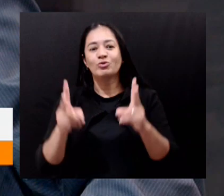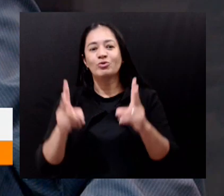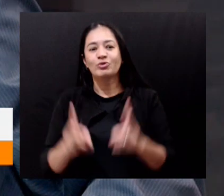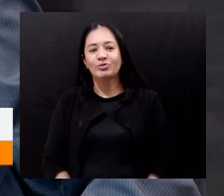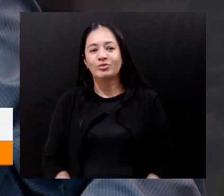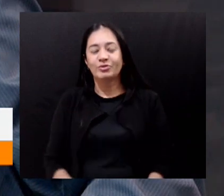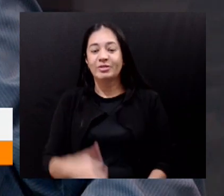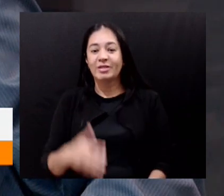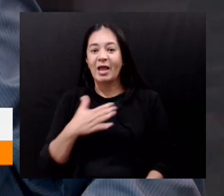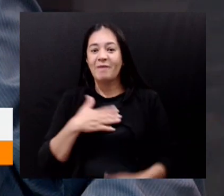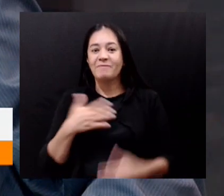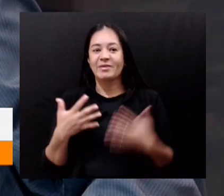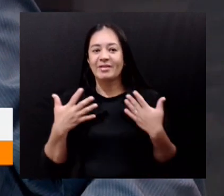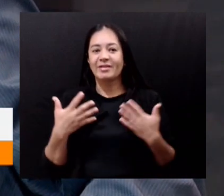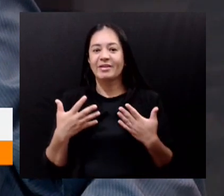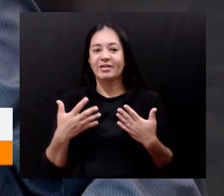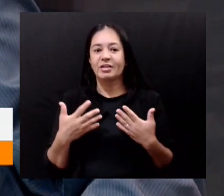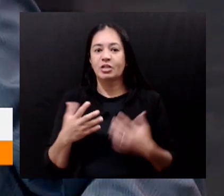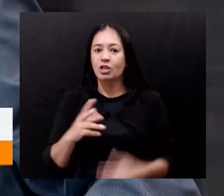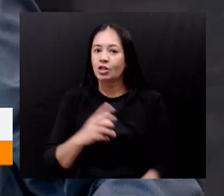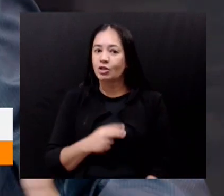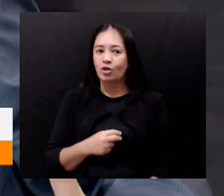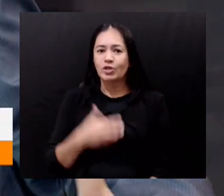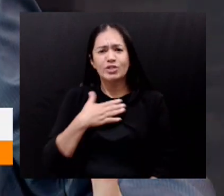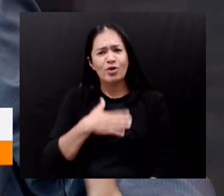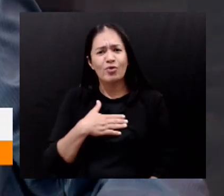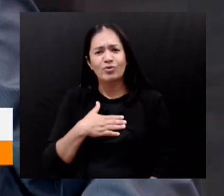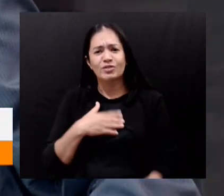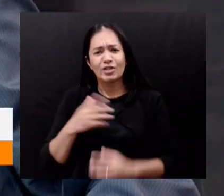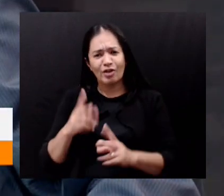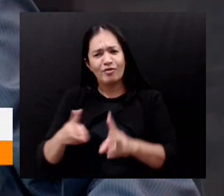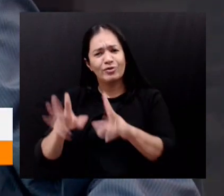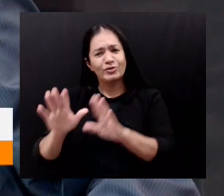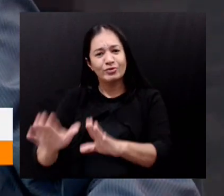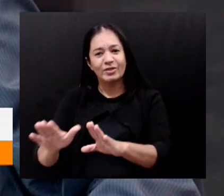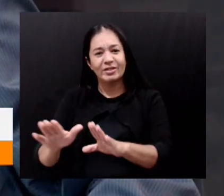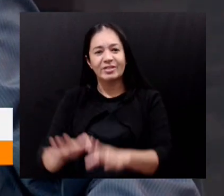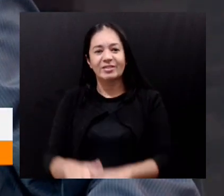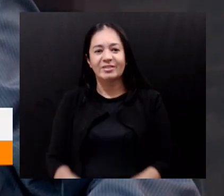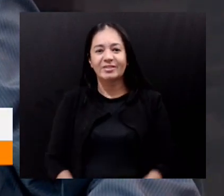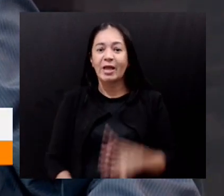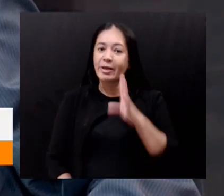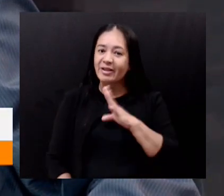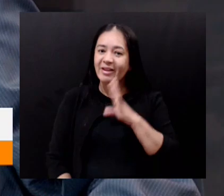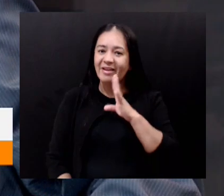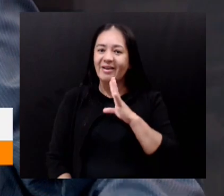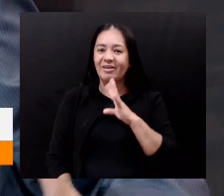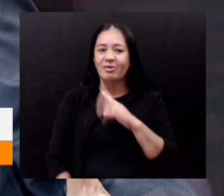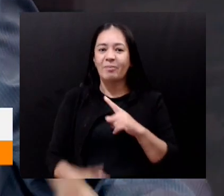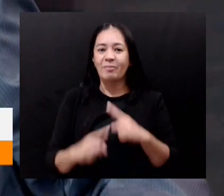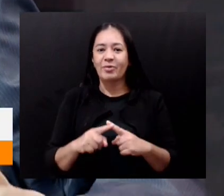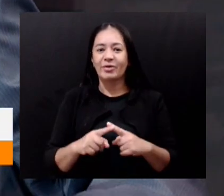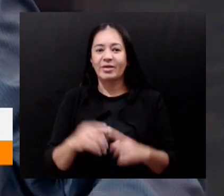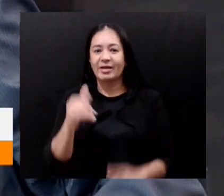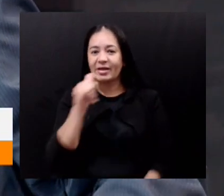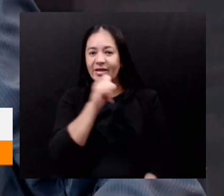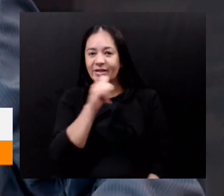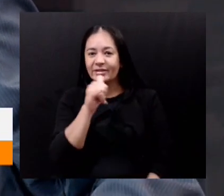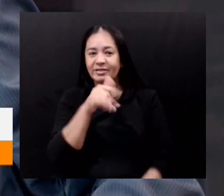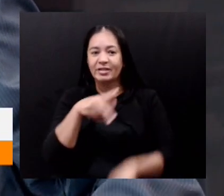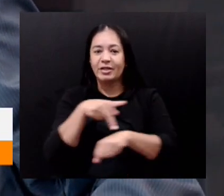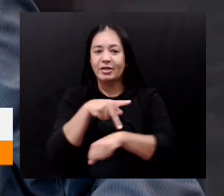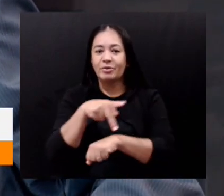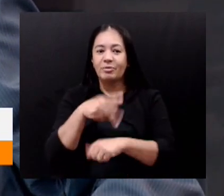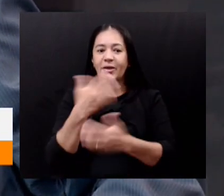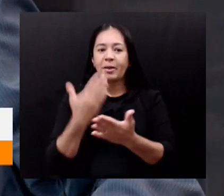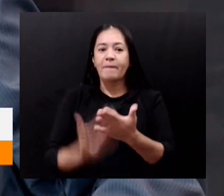lá e depois falam: "Eu gostei tanto que eu vou ficar aqui". Falei: "Mas que bacana, né", porque a Itália é um país que está perdendo, em termos de número,